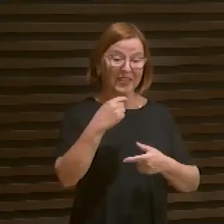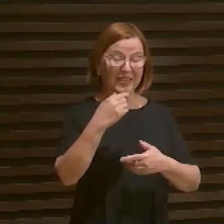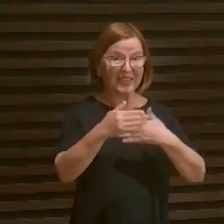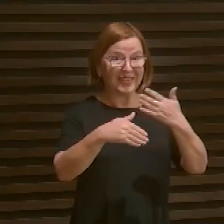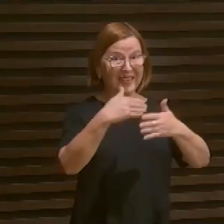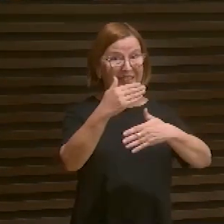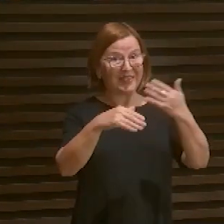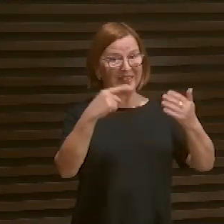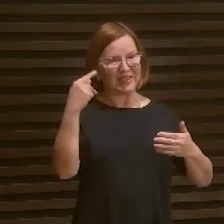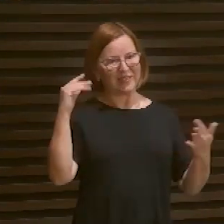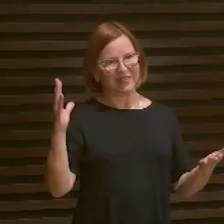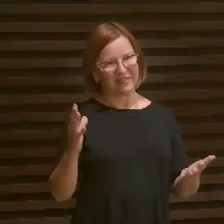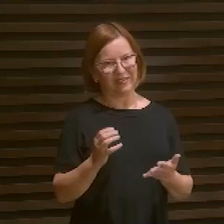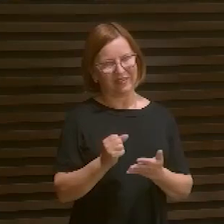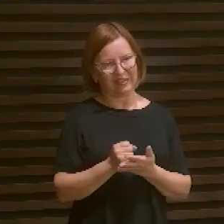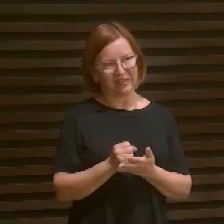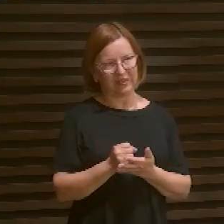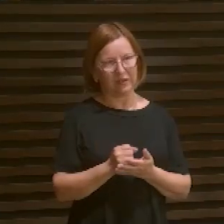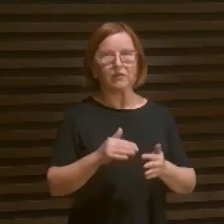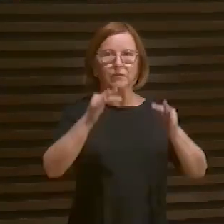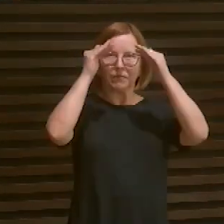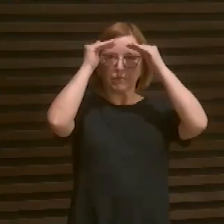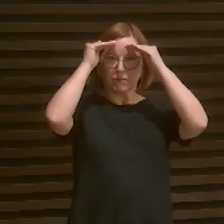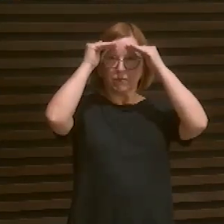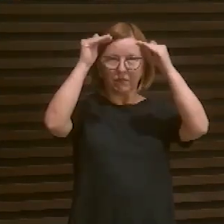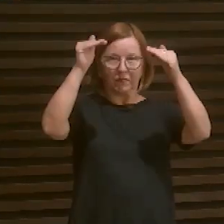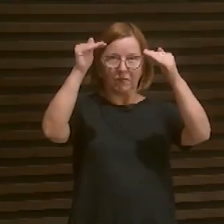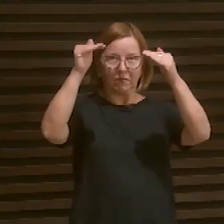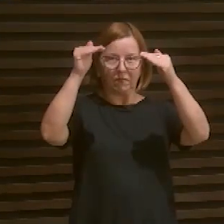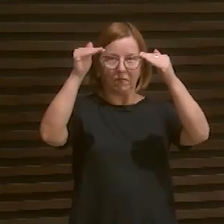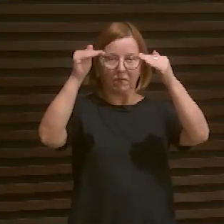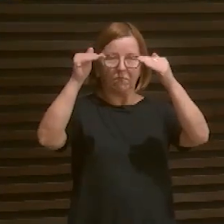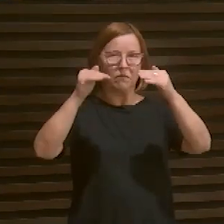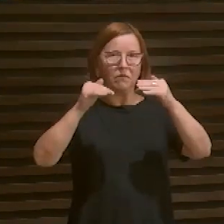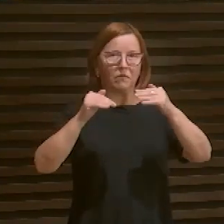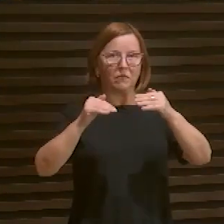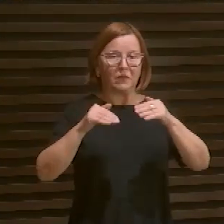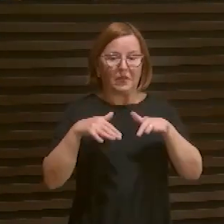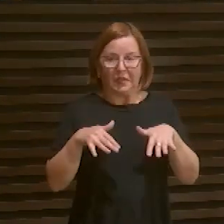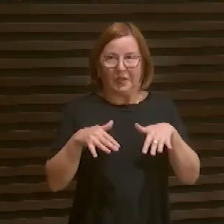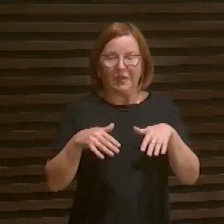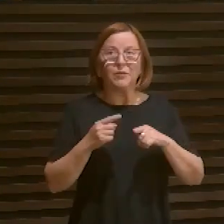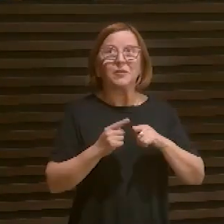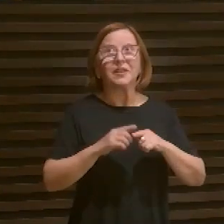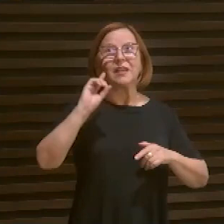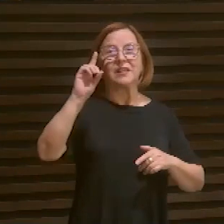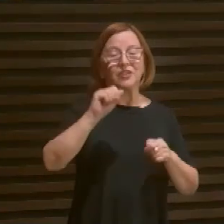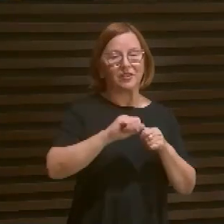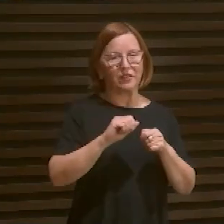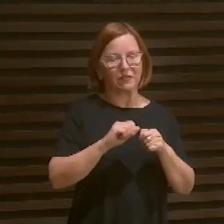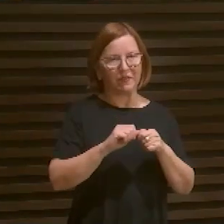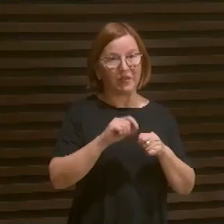desenvolver a sua salvação com temor e tremor, porque é Deus quem realiza em você